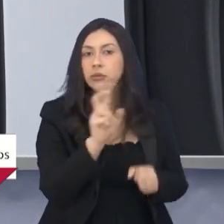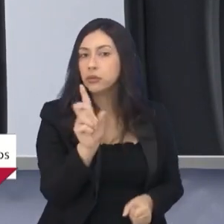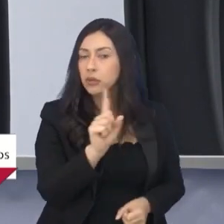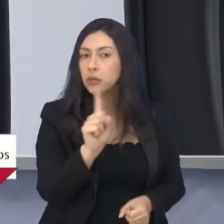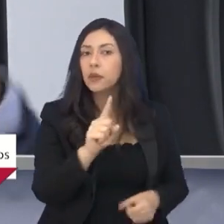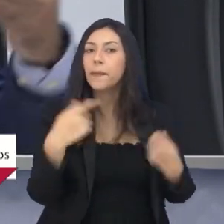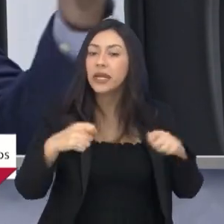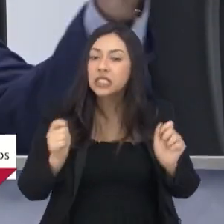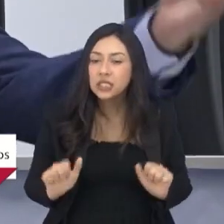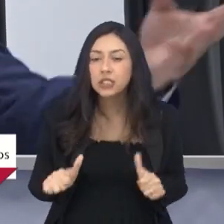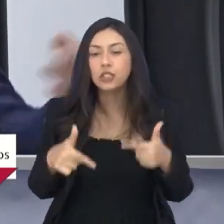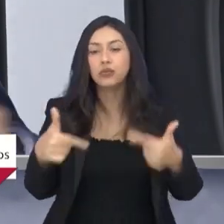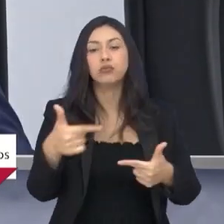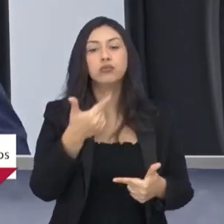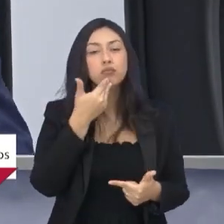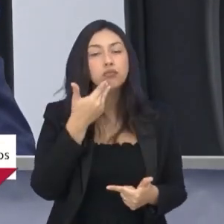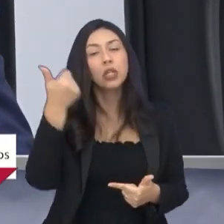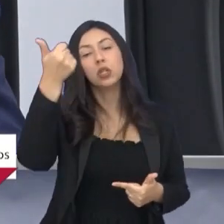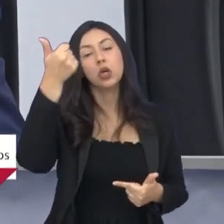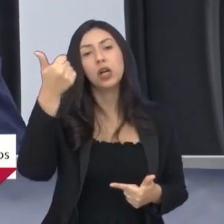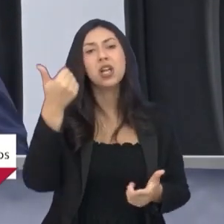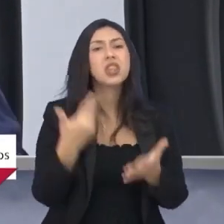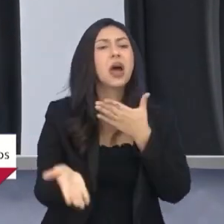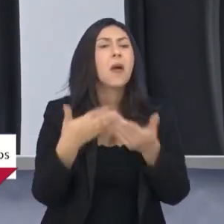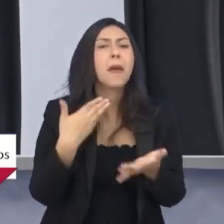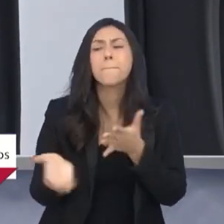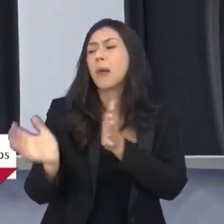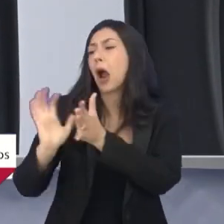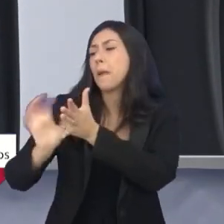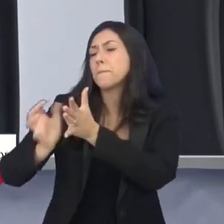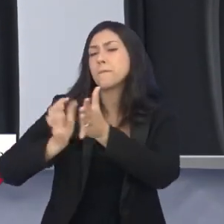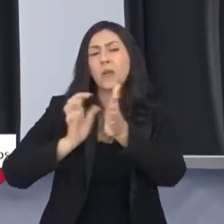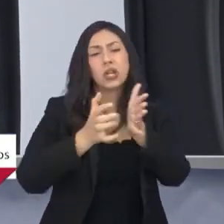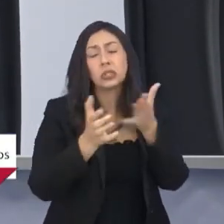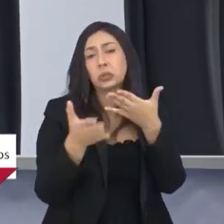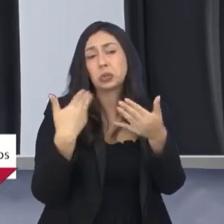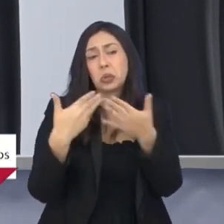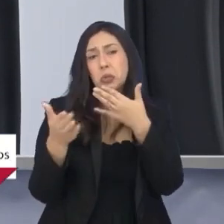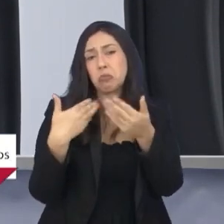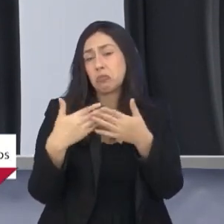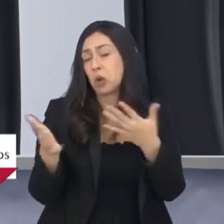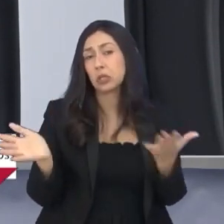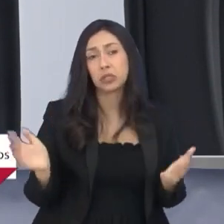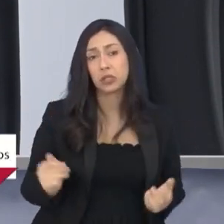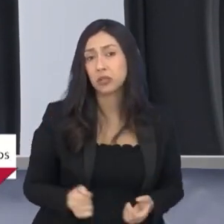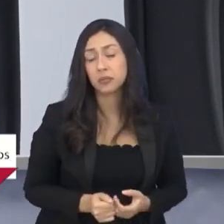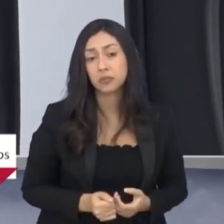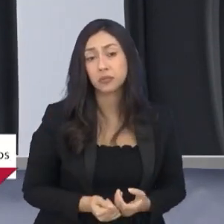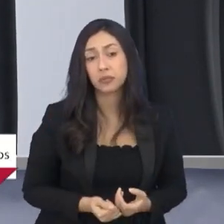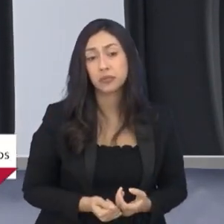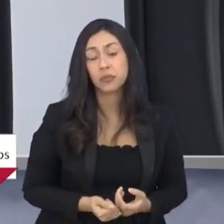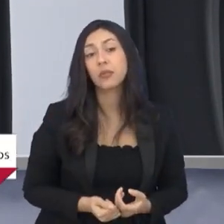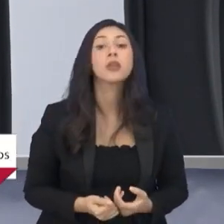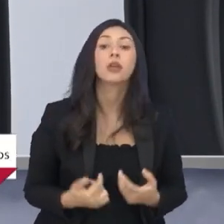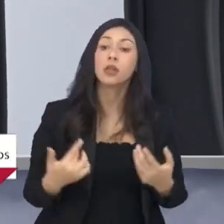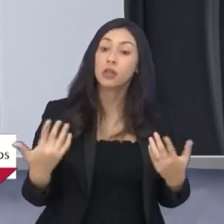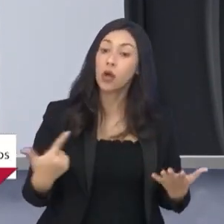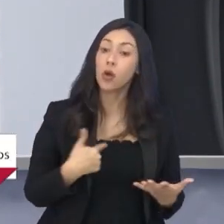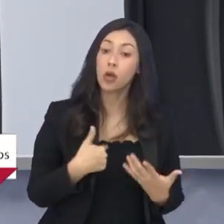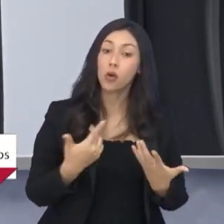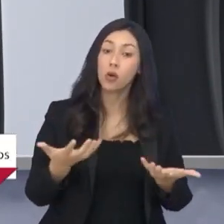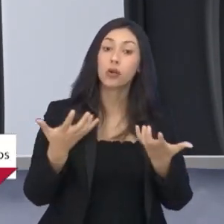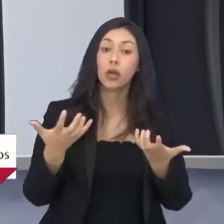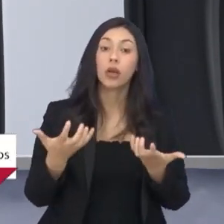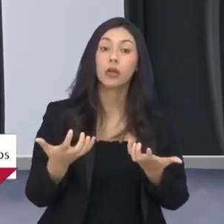eh de ser partido a partido B par partido C eh dito isso eu eu eu gostaria de falar um